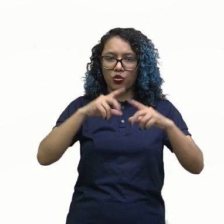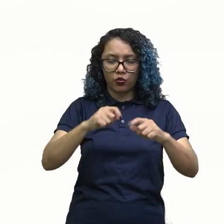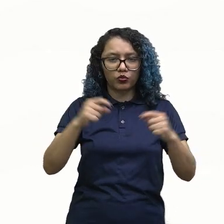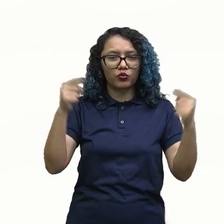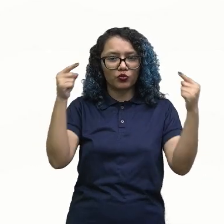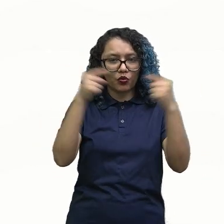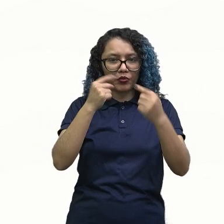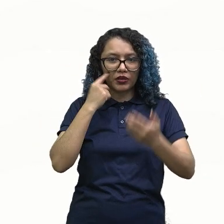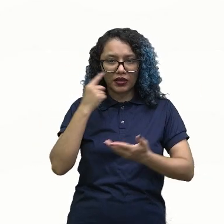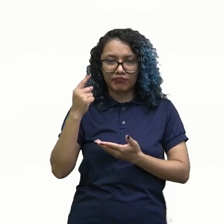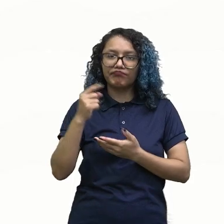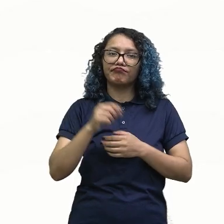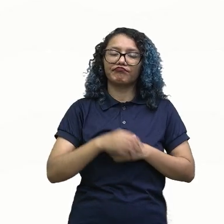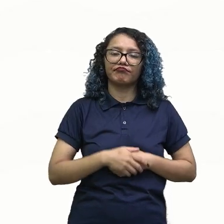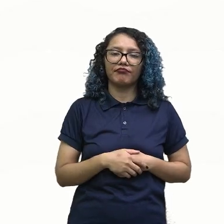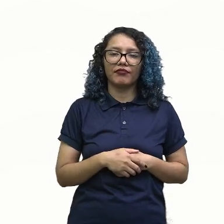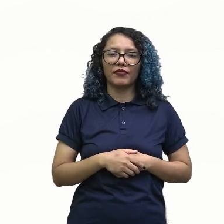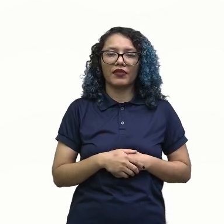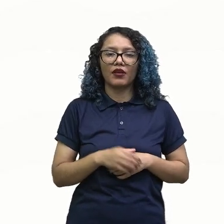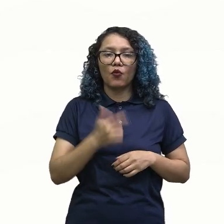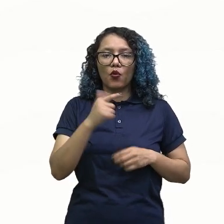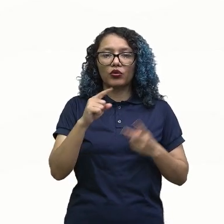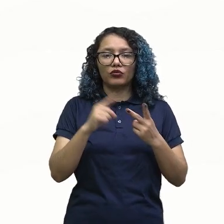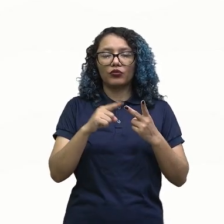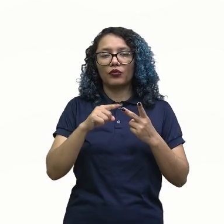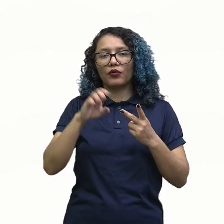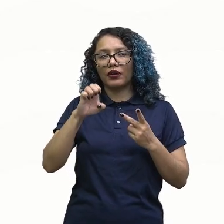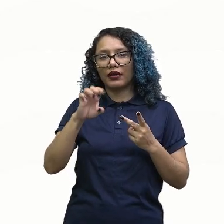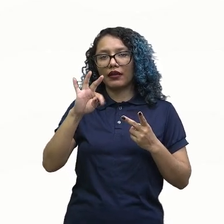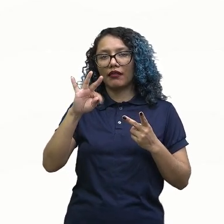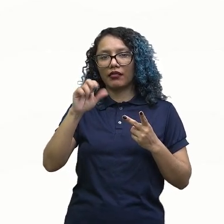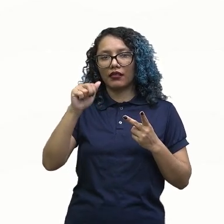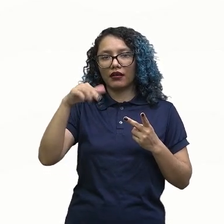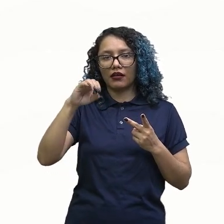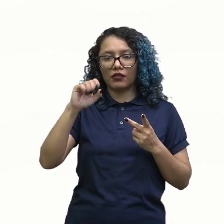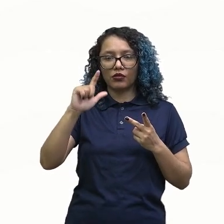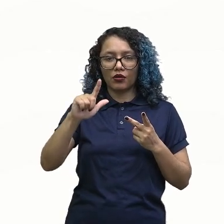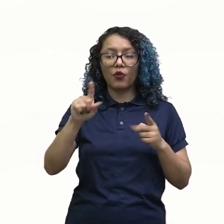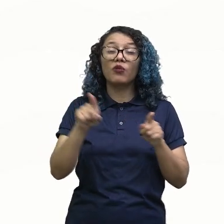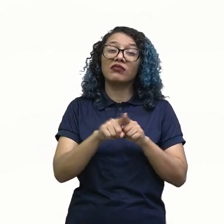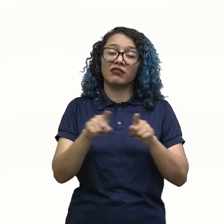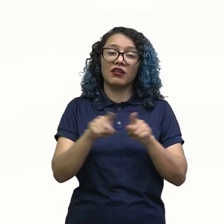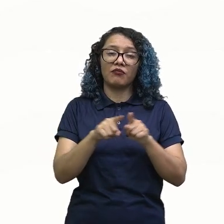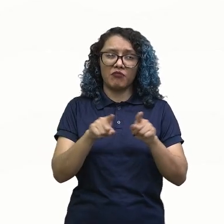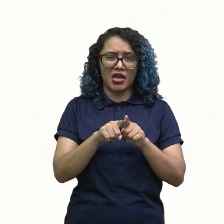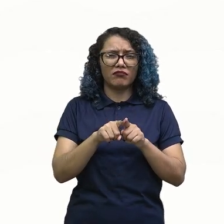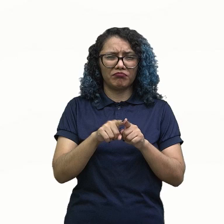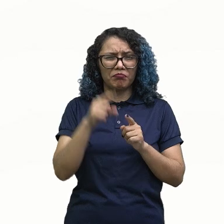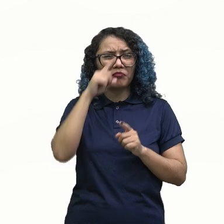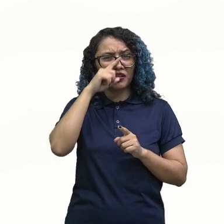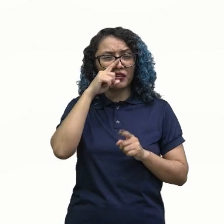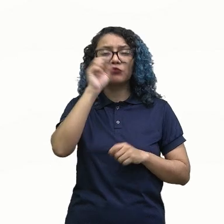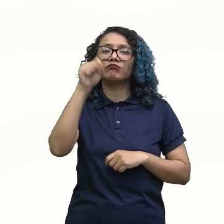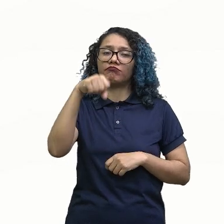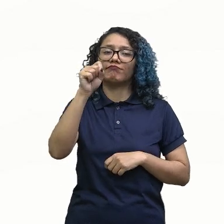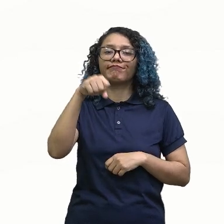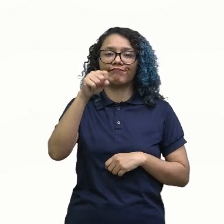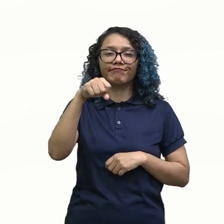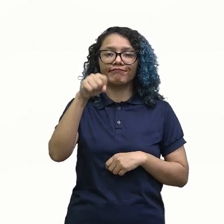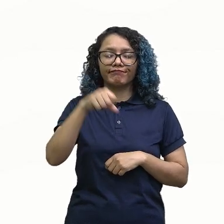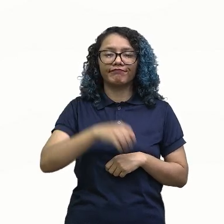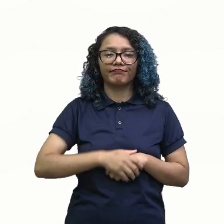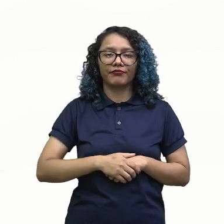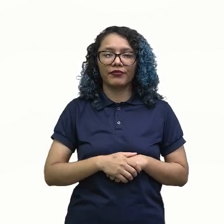estão aí. Da mesma forma, o etanol. Ah, professor, o etanol também, exatamente.